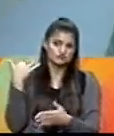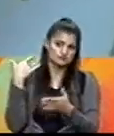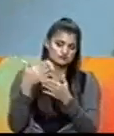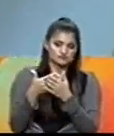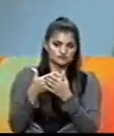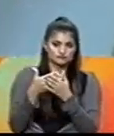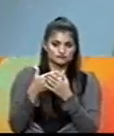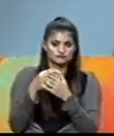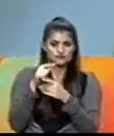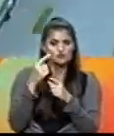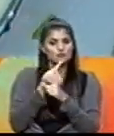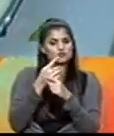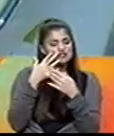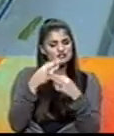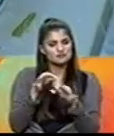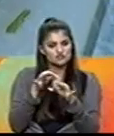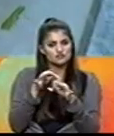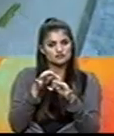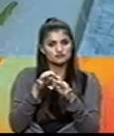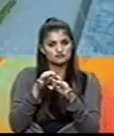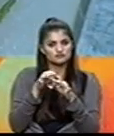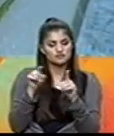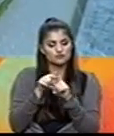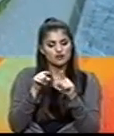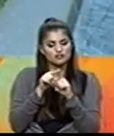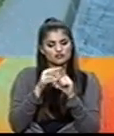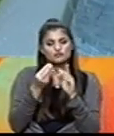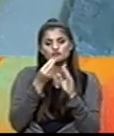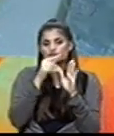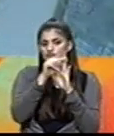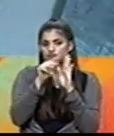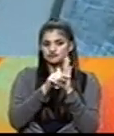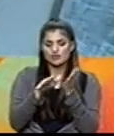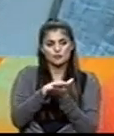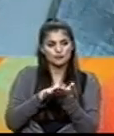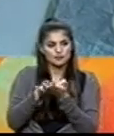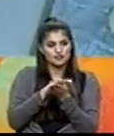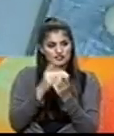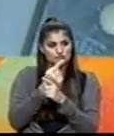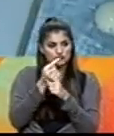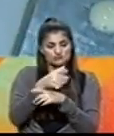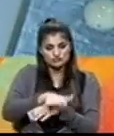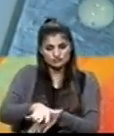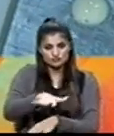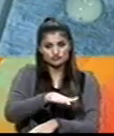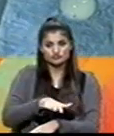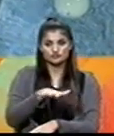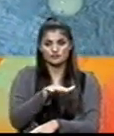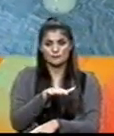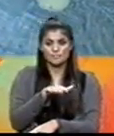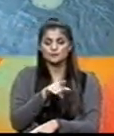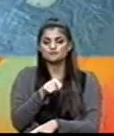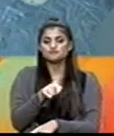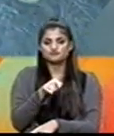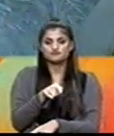que propõe ali uma coisa muito simples, que é fazer um menu baseado nos produtos da terra, nos produtos locais, nos produtos da